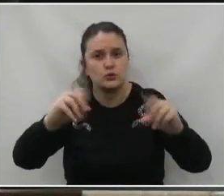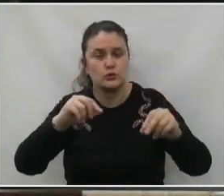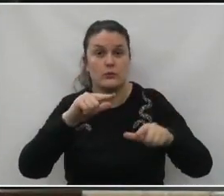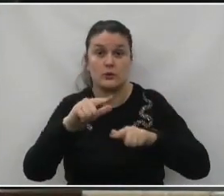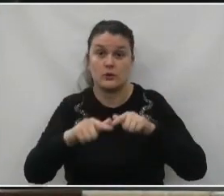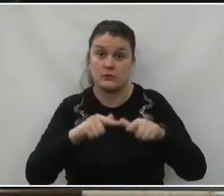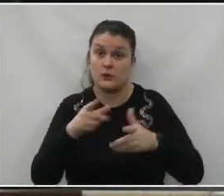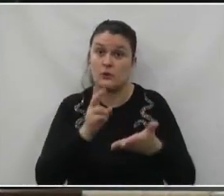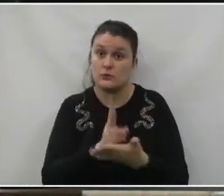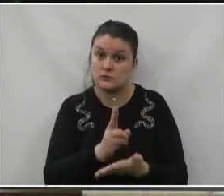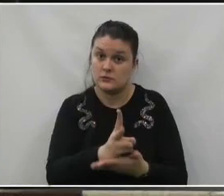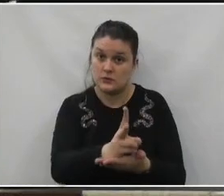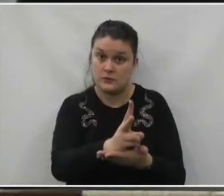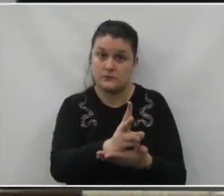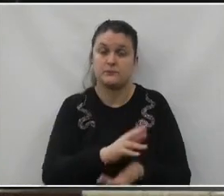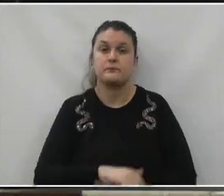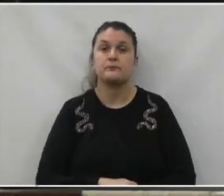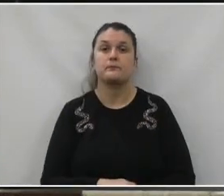contento.